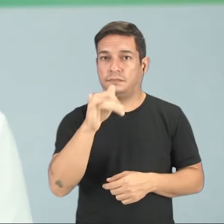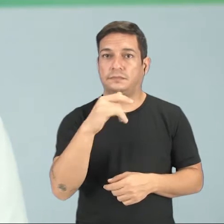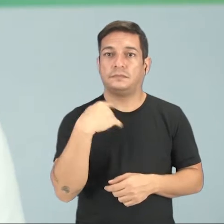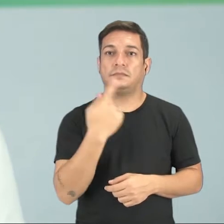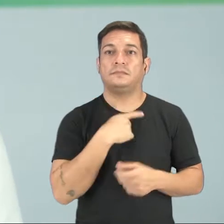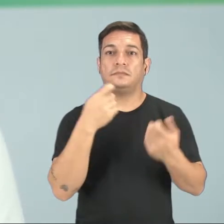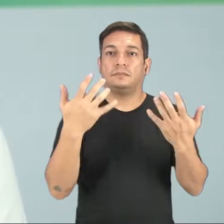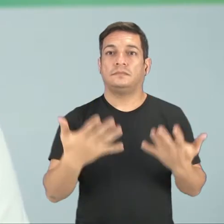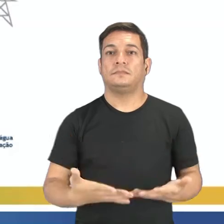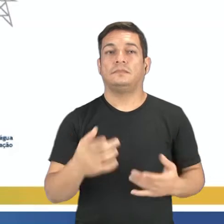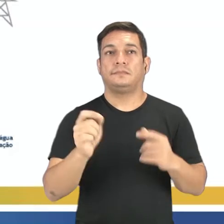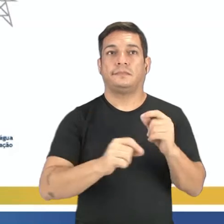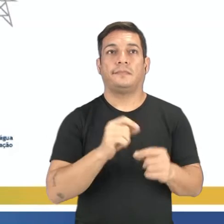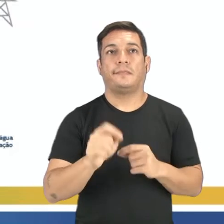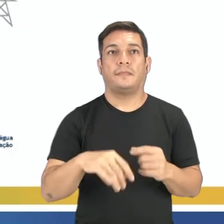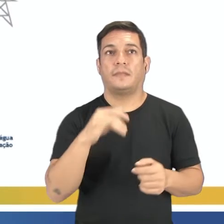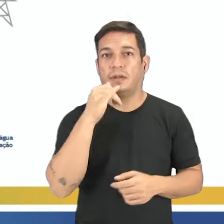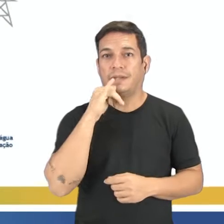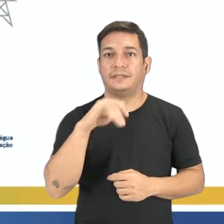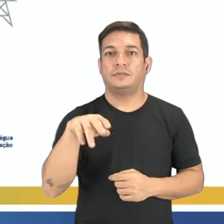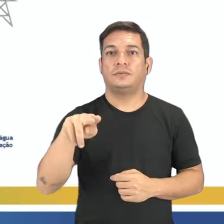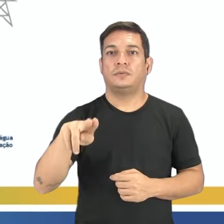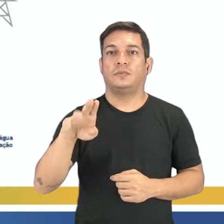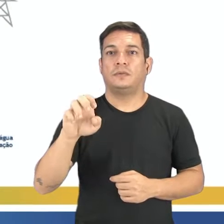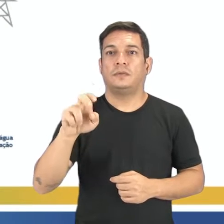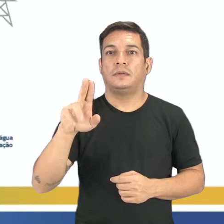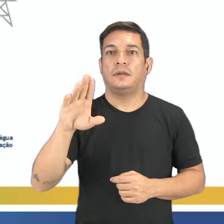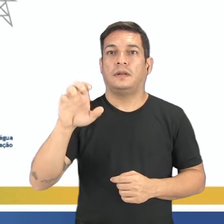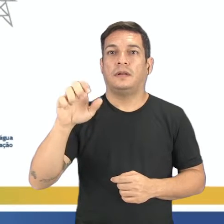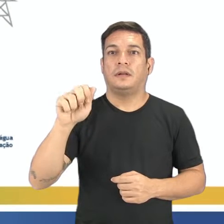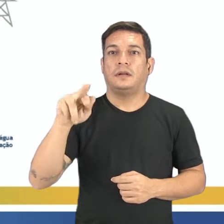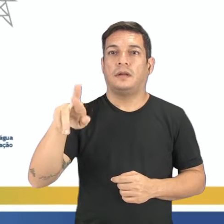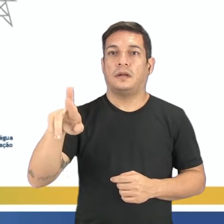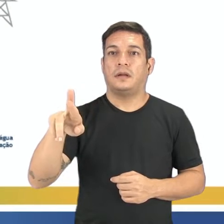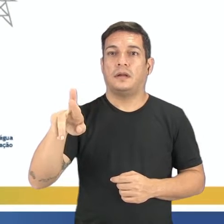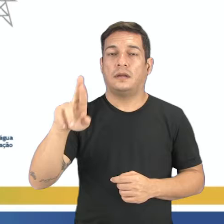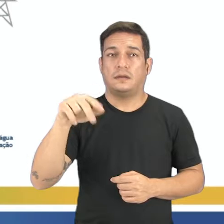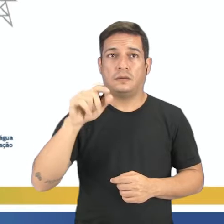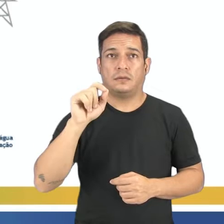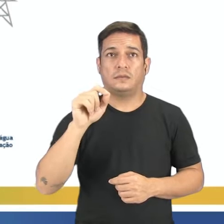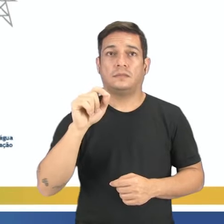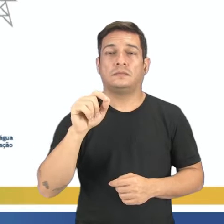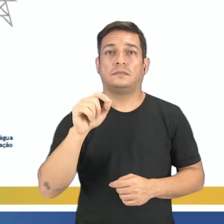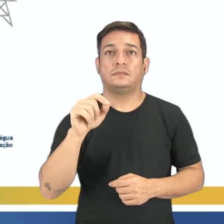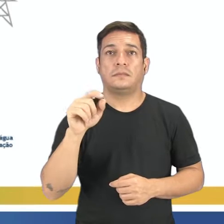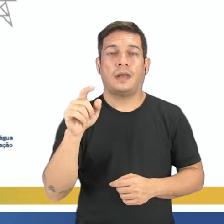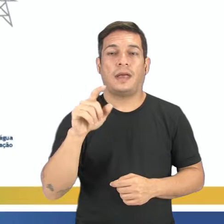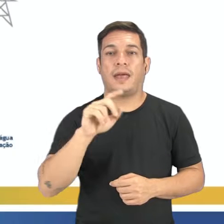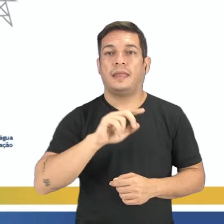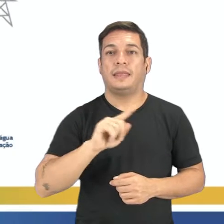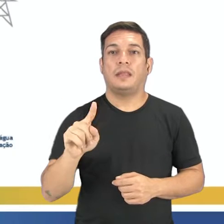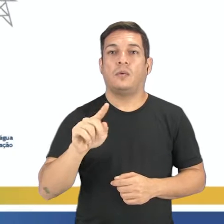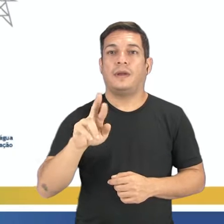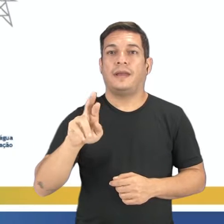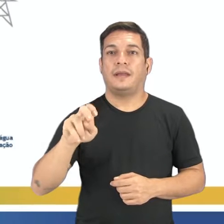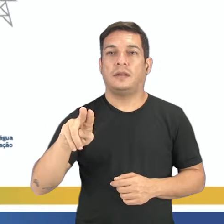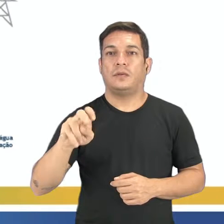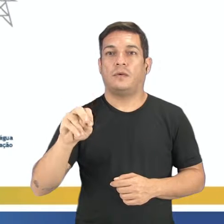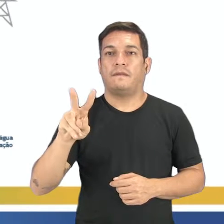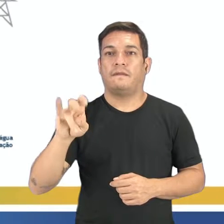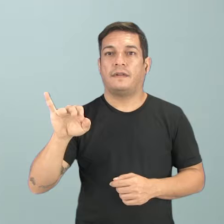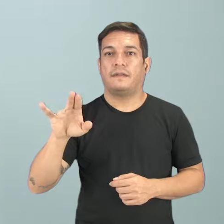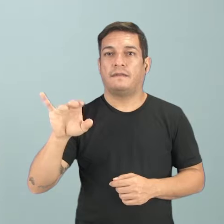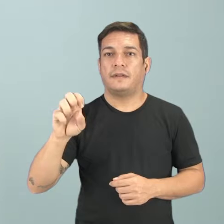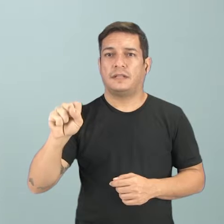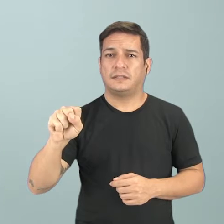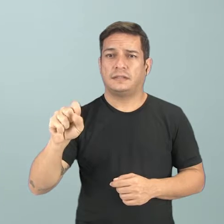falar é energia nuclear. Energia nuclear faz parte das fontes não renováveis. Professor, o que